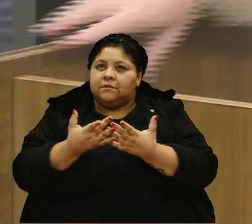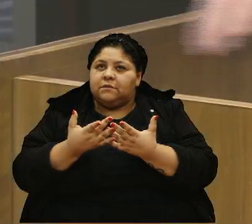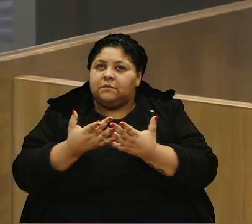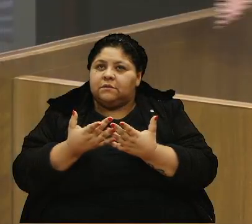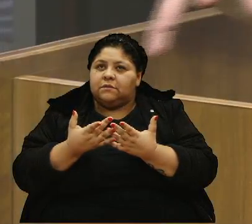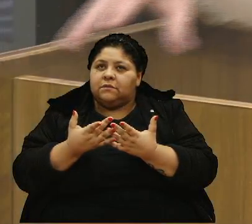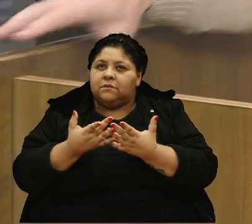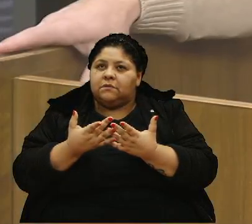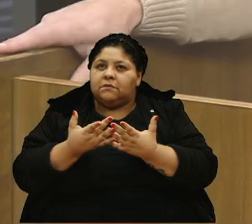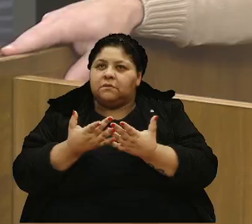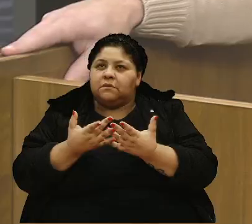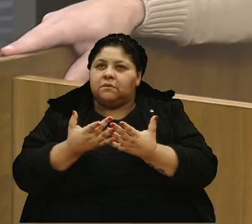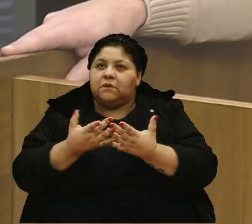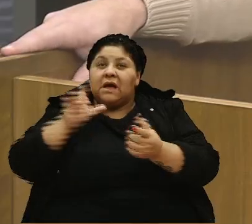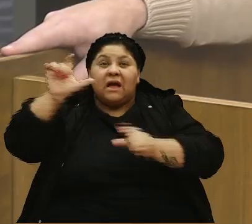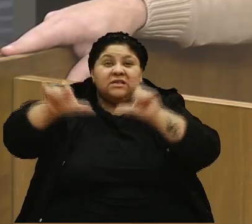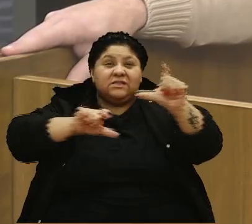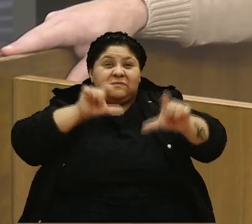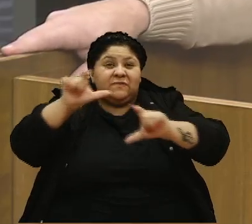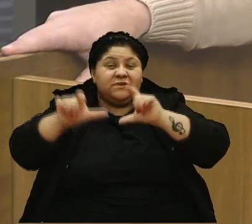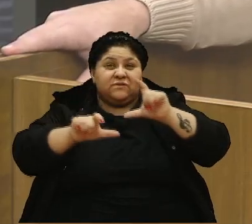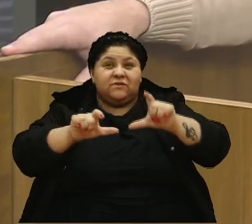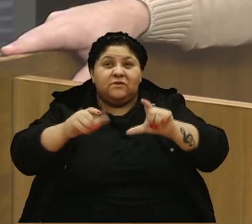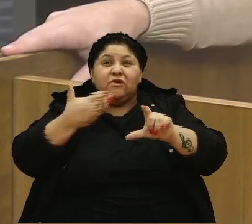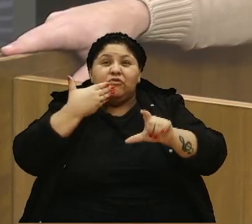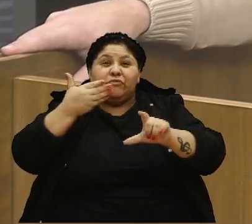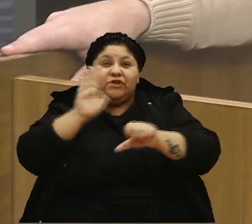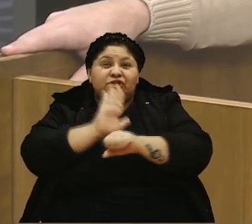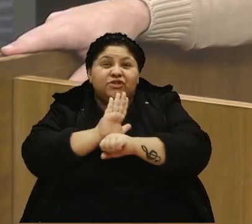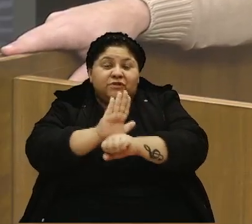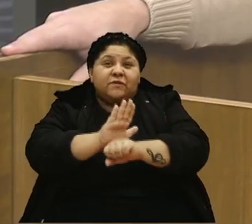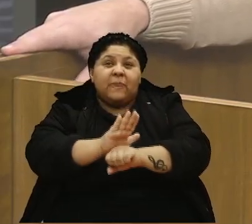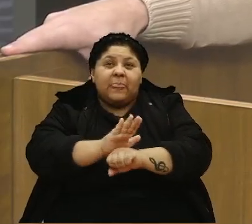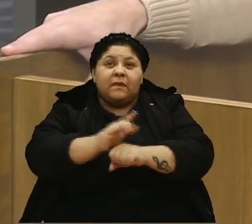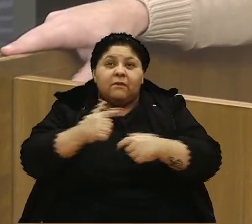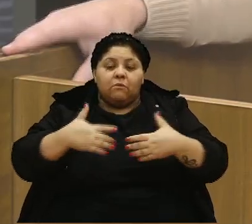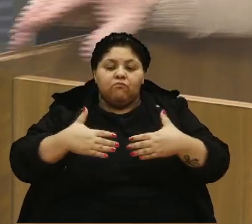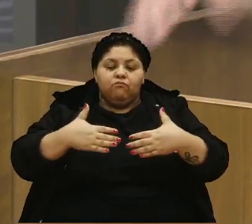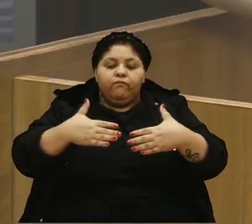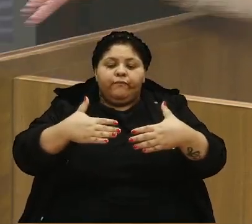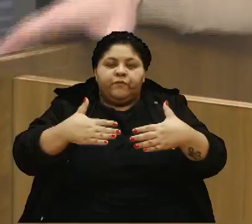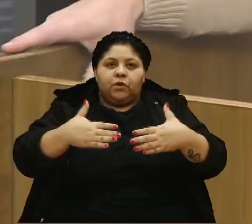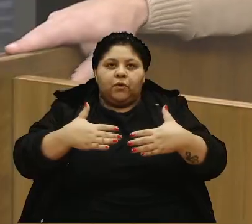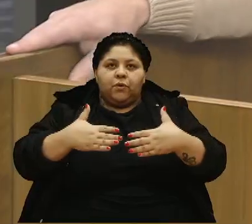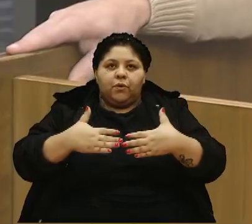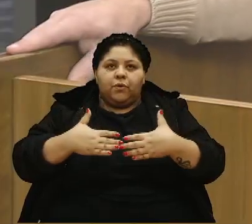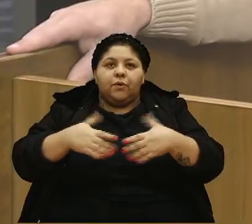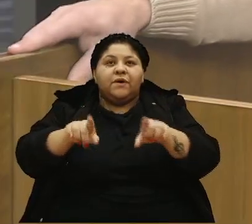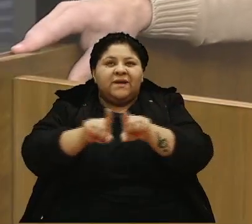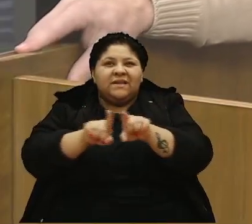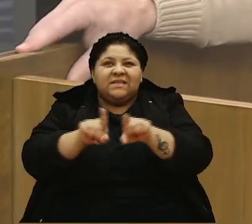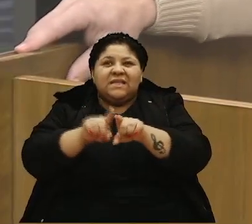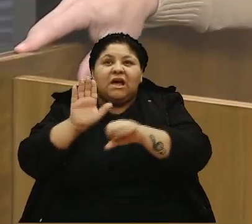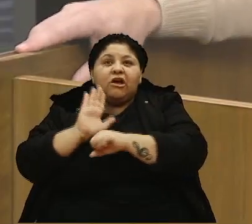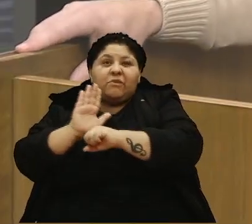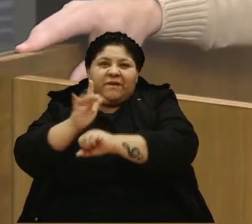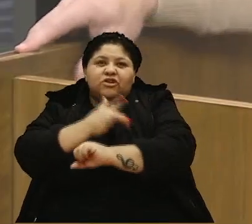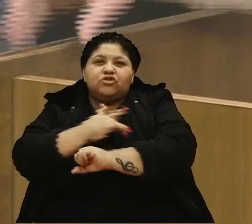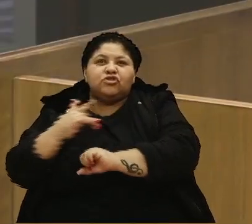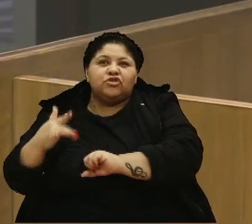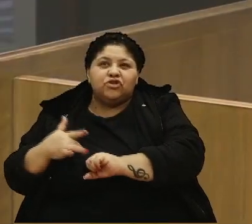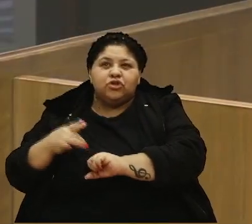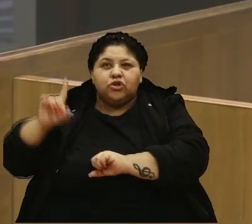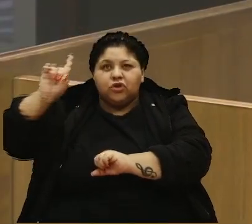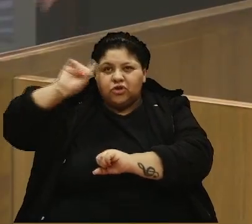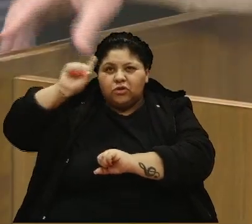tanto do volume de pessoas buscando ajuda na questão respiratória e a própria ajuda, né, na questão da saúde do dia